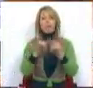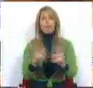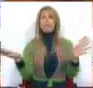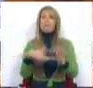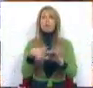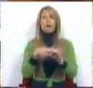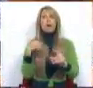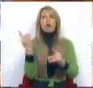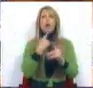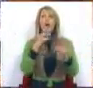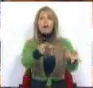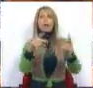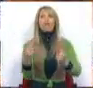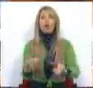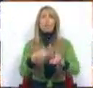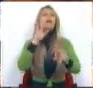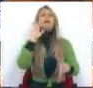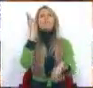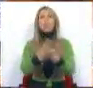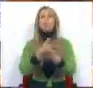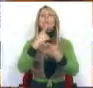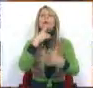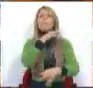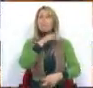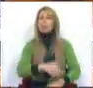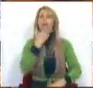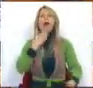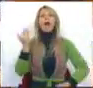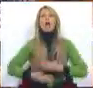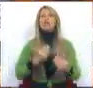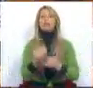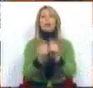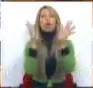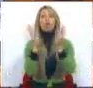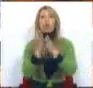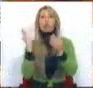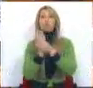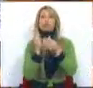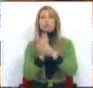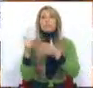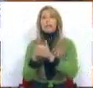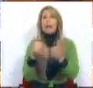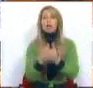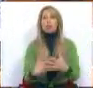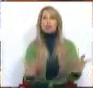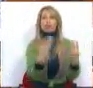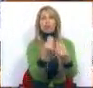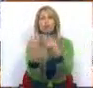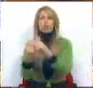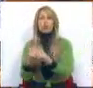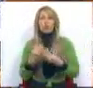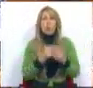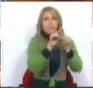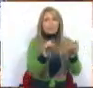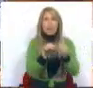e, finalmente, permitirmos e agilizarmos todo o processo de agregação das parcelas em